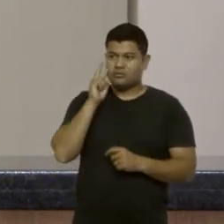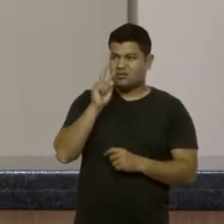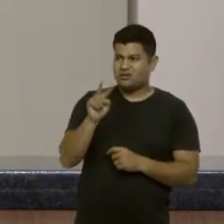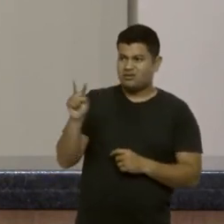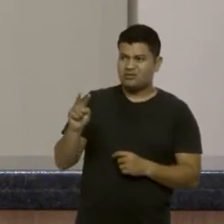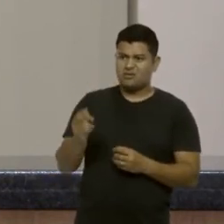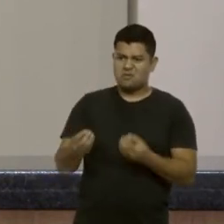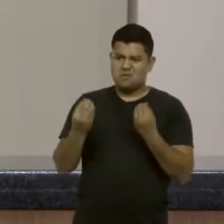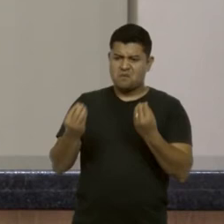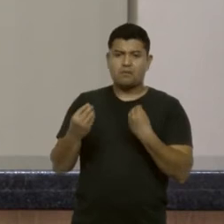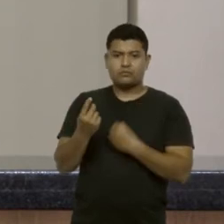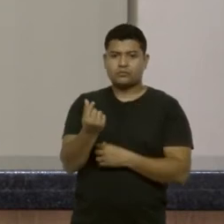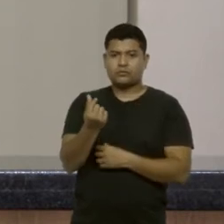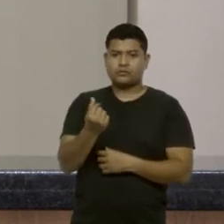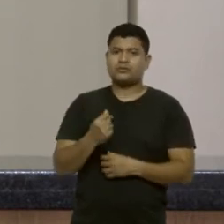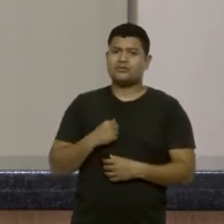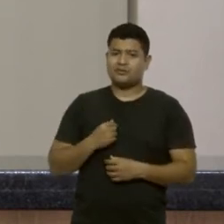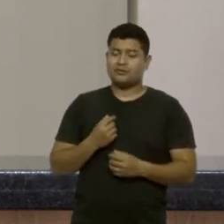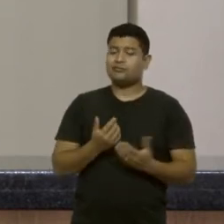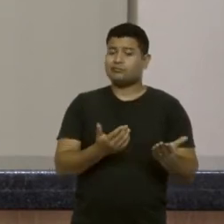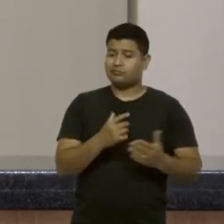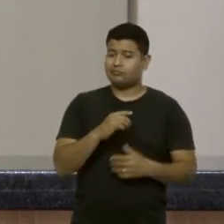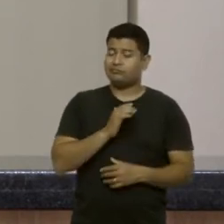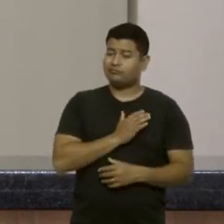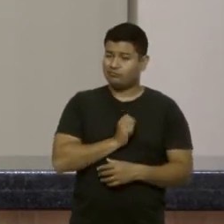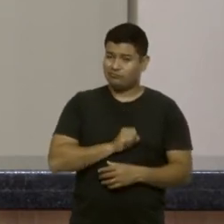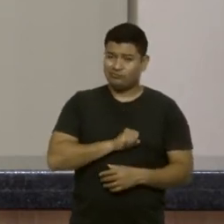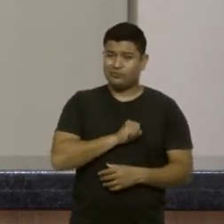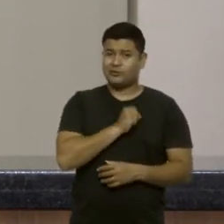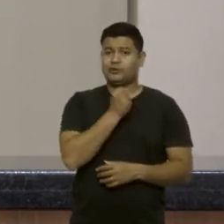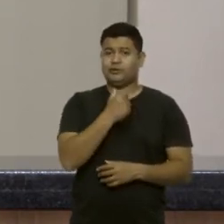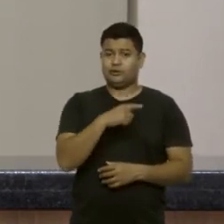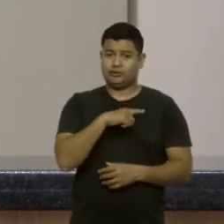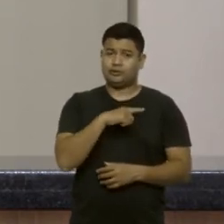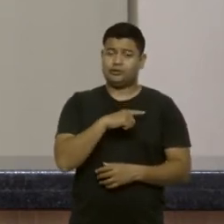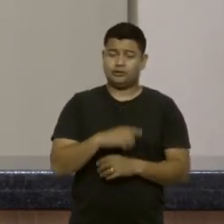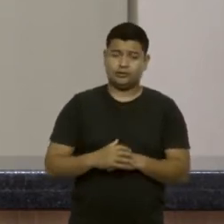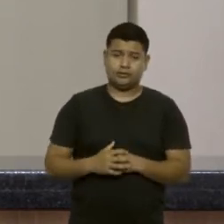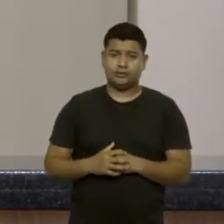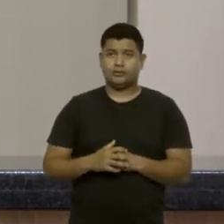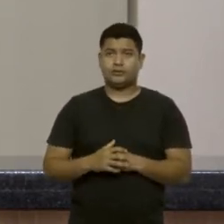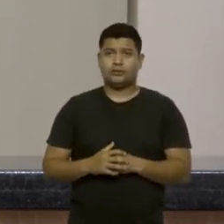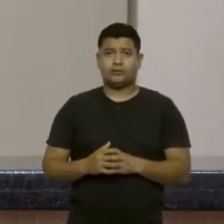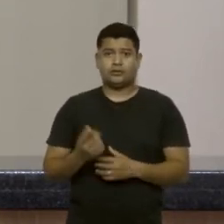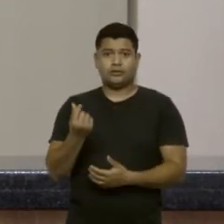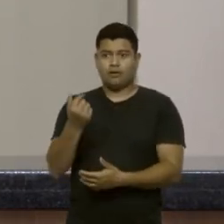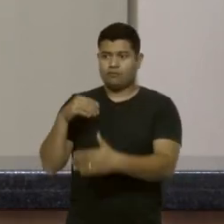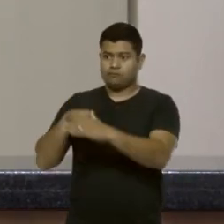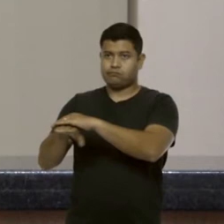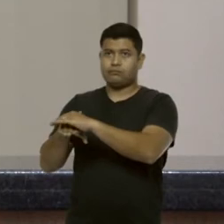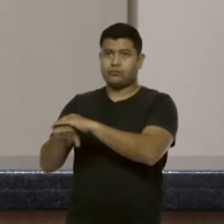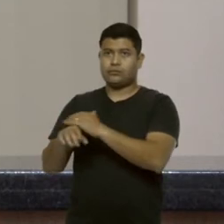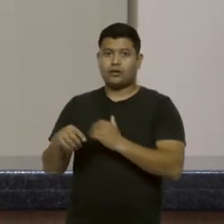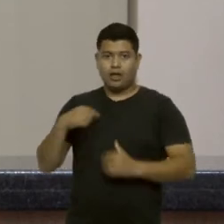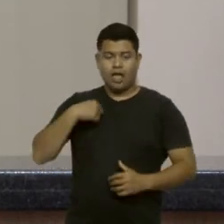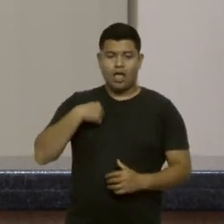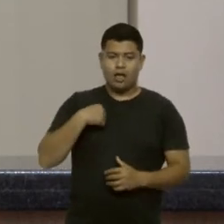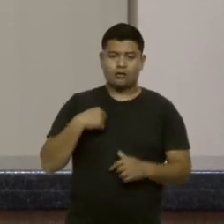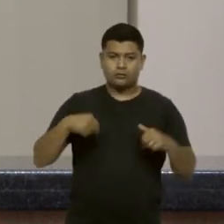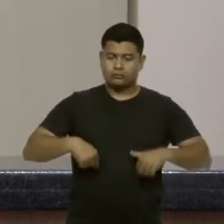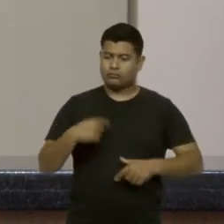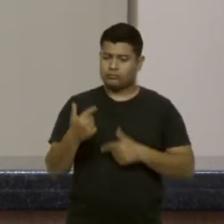dizer, e um fundo que, digo, eu tenho 12 anos como